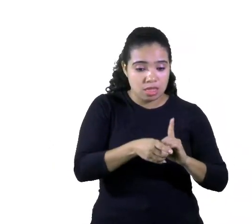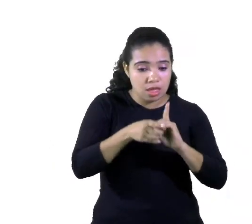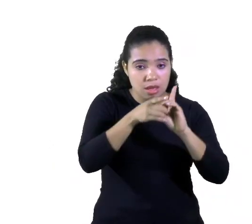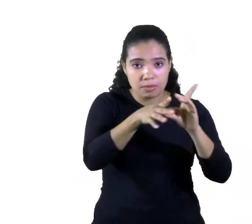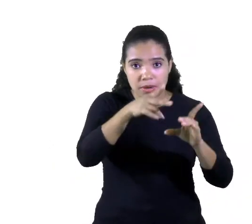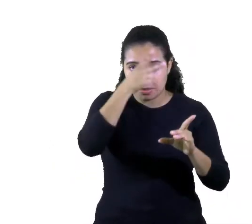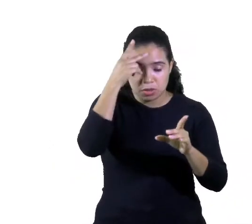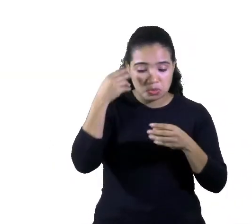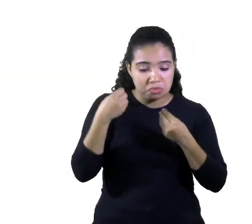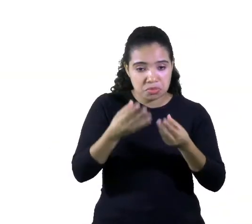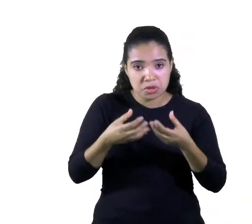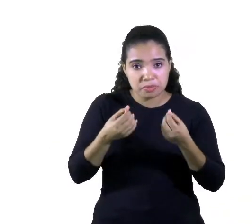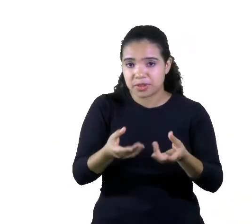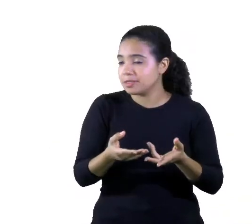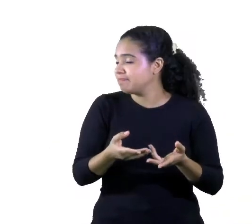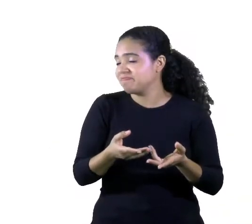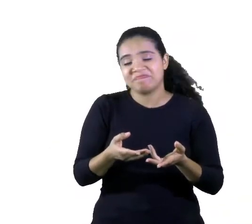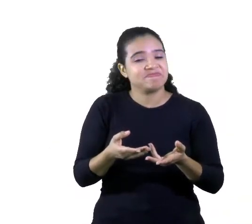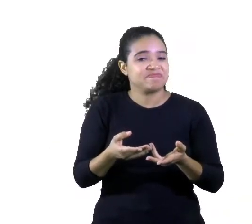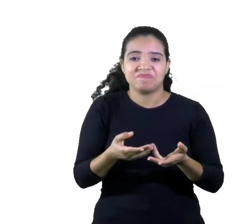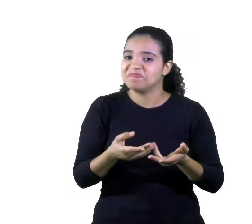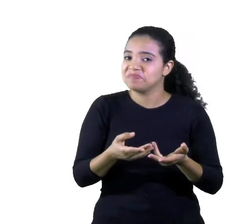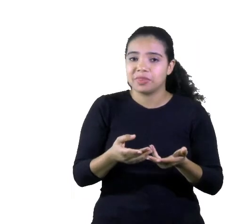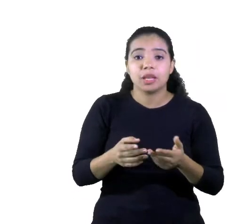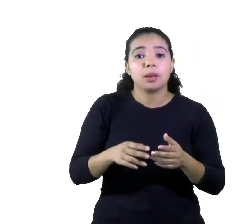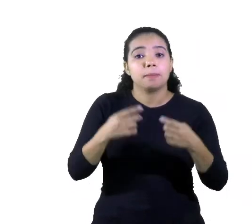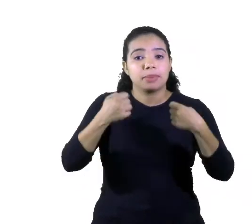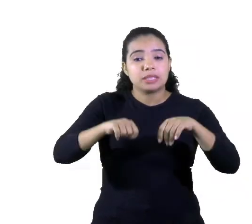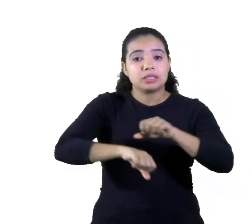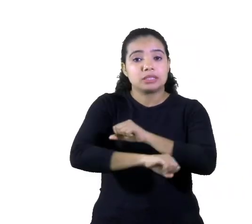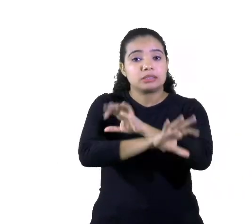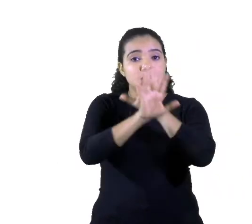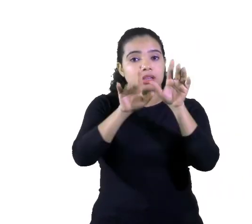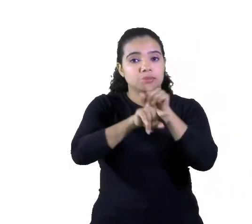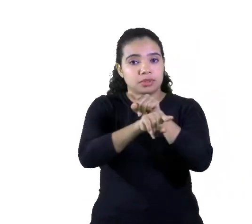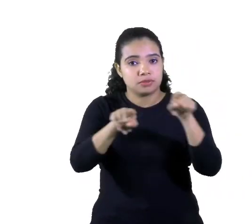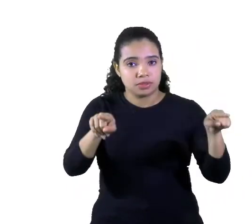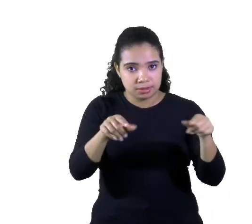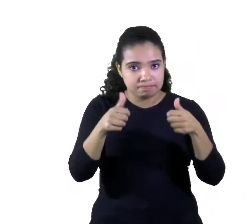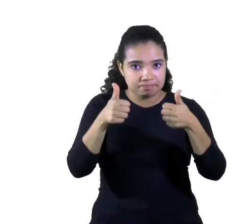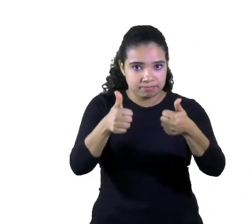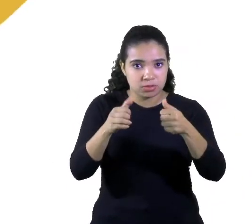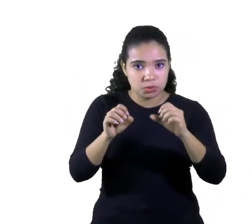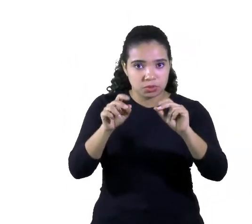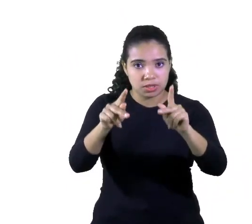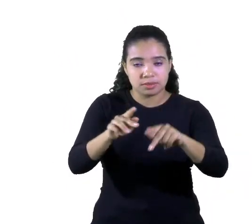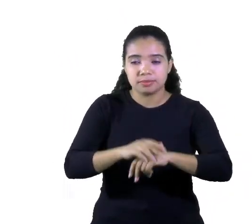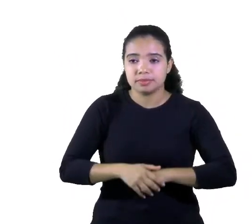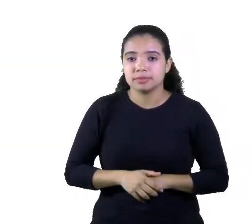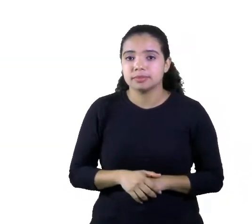ao uso e à posse da terra. Isso tem que ficar bem claro para vocês, ok?